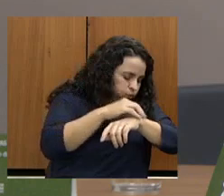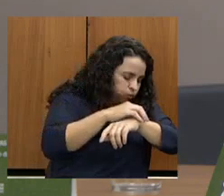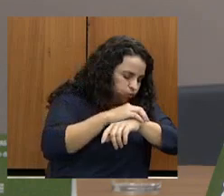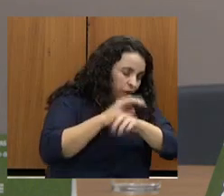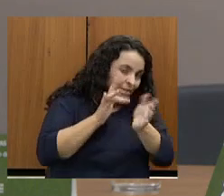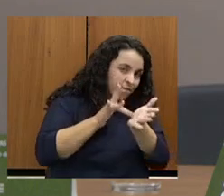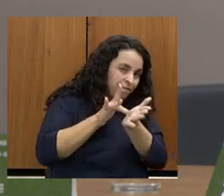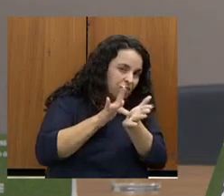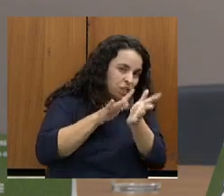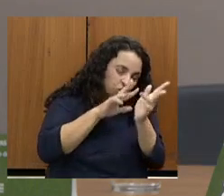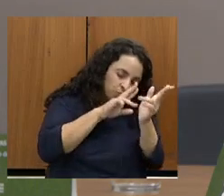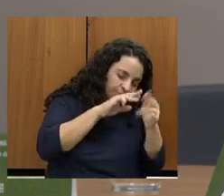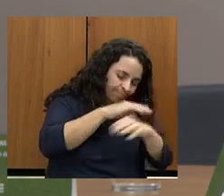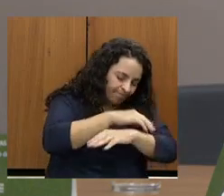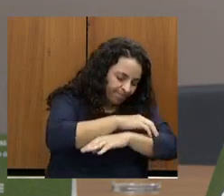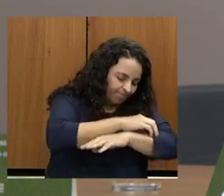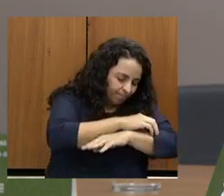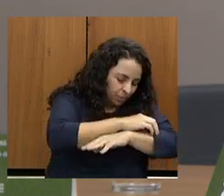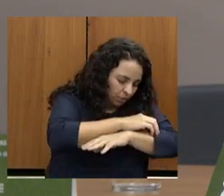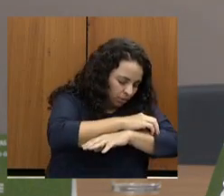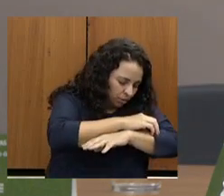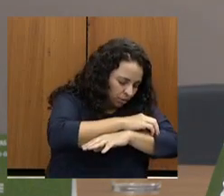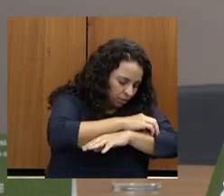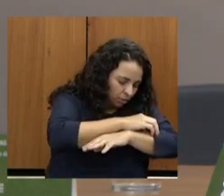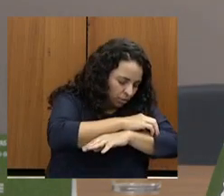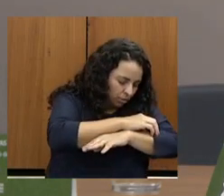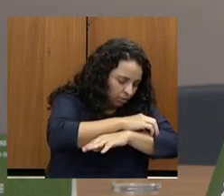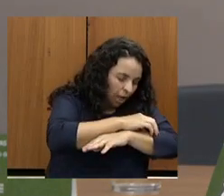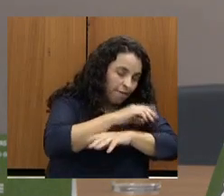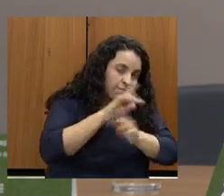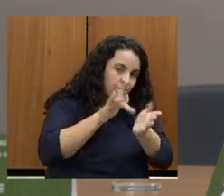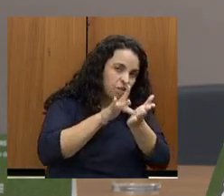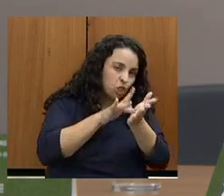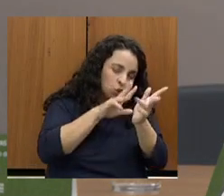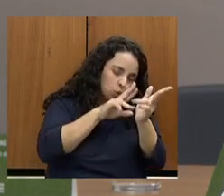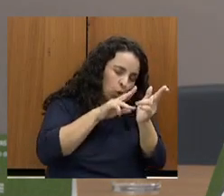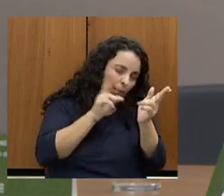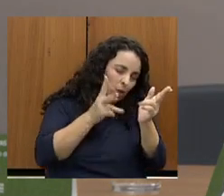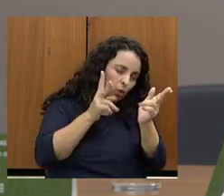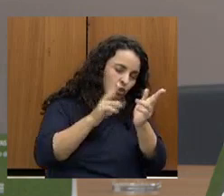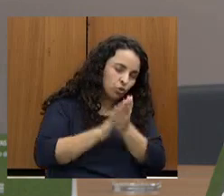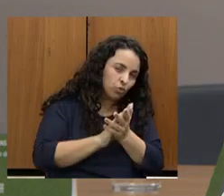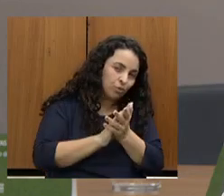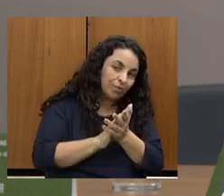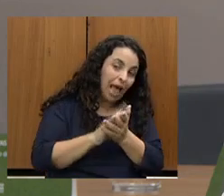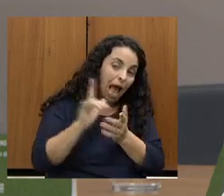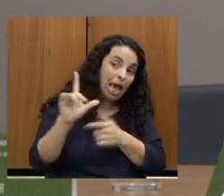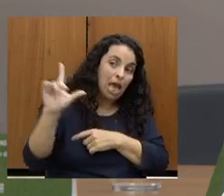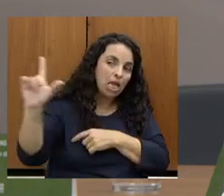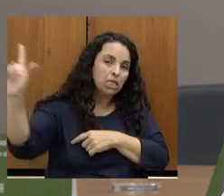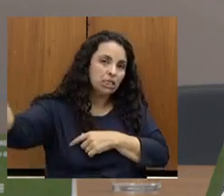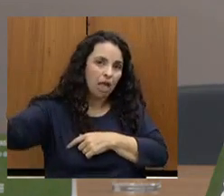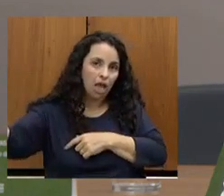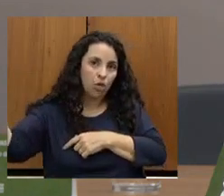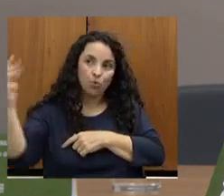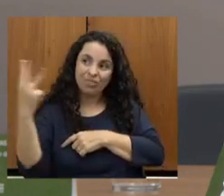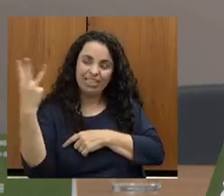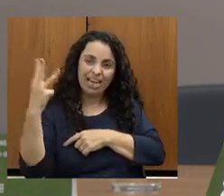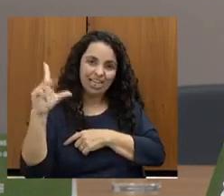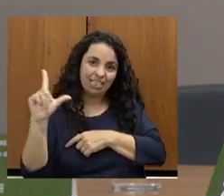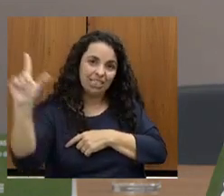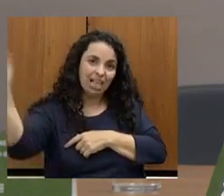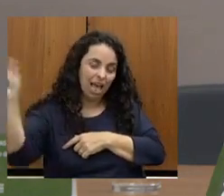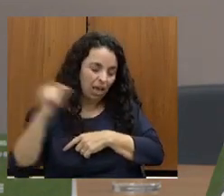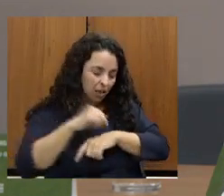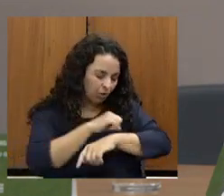e quando ele se vê molhado e vê os seus materiais escolares molhados, isso para o autista. Por isso que